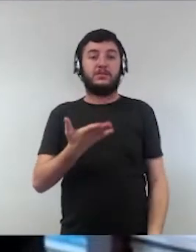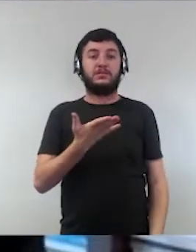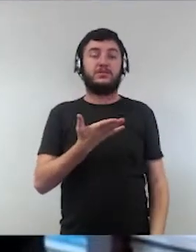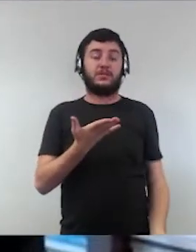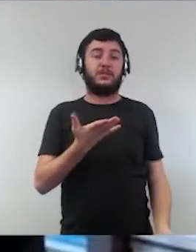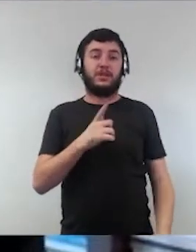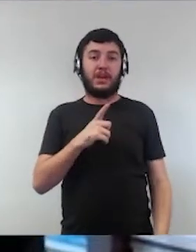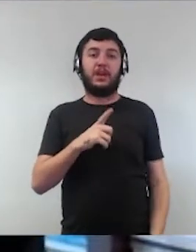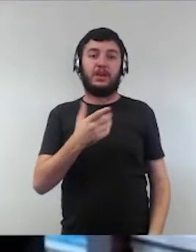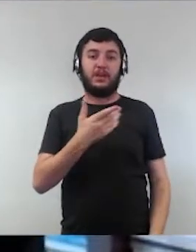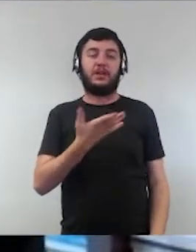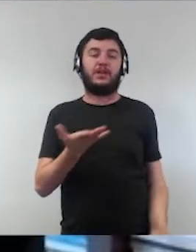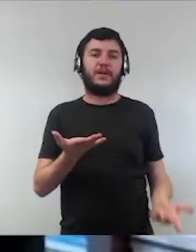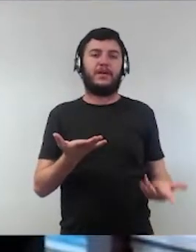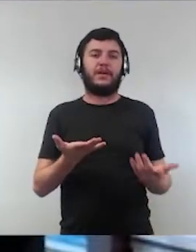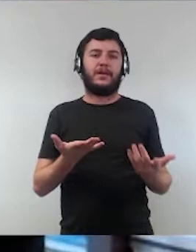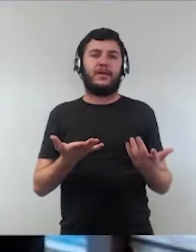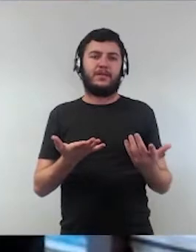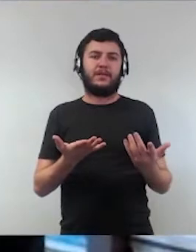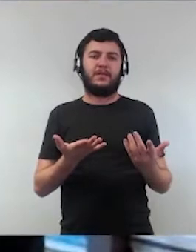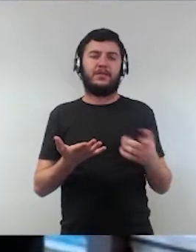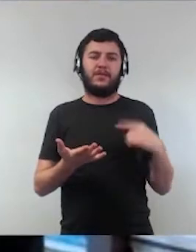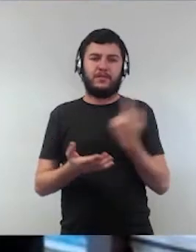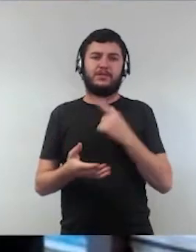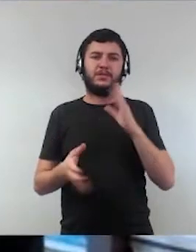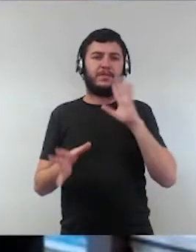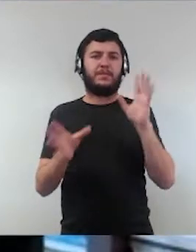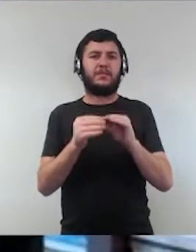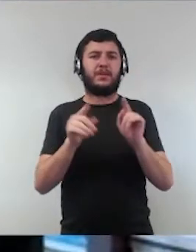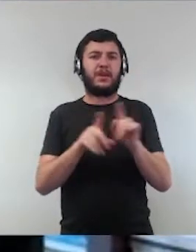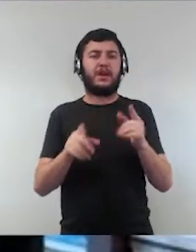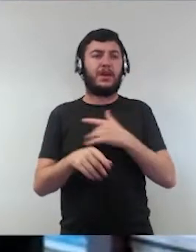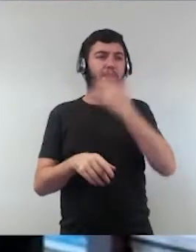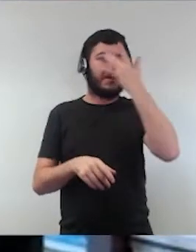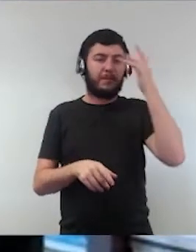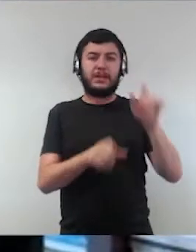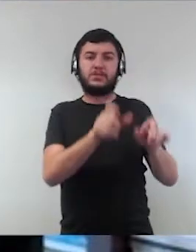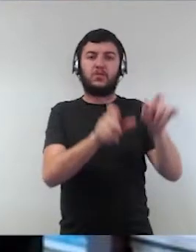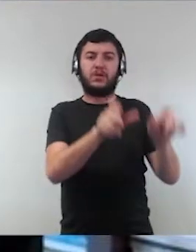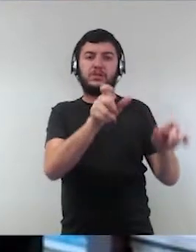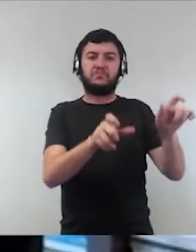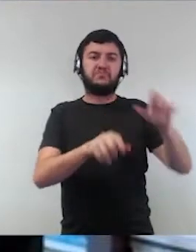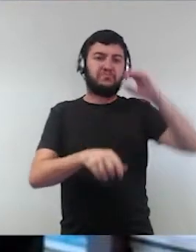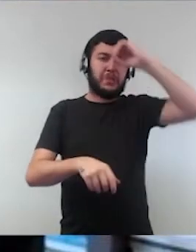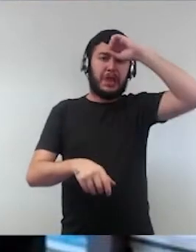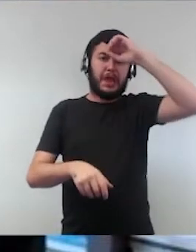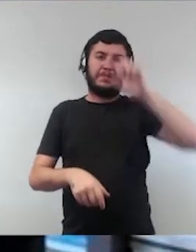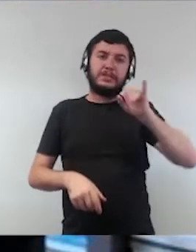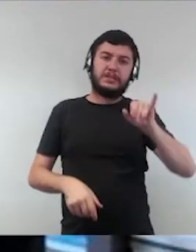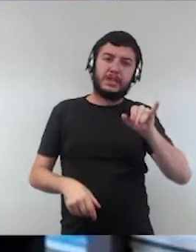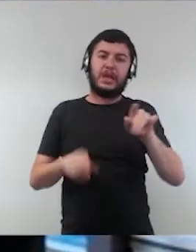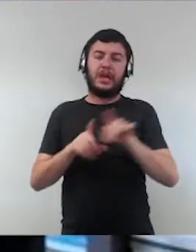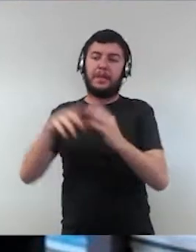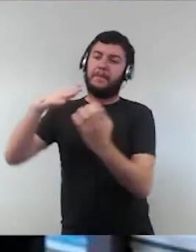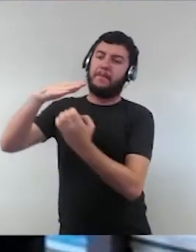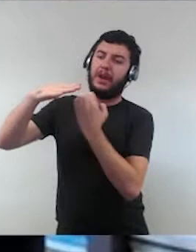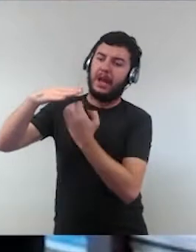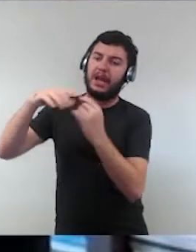Que nem muitas vezes sabem que estão cedendo o uso desses dados que são